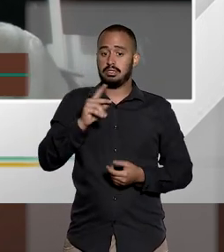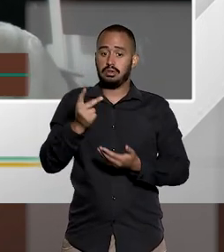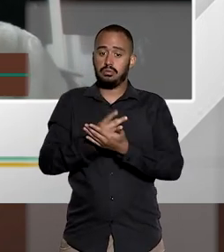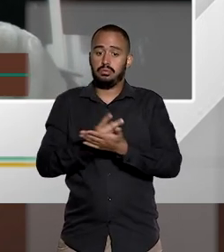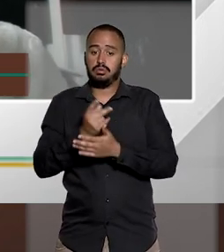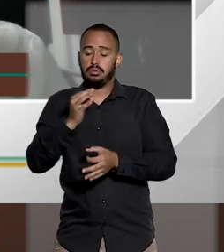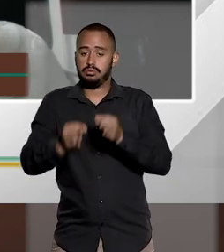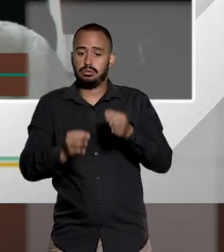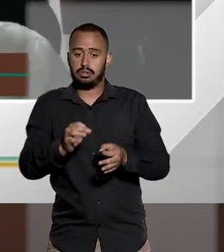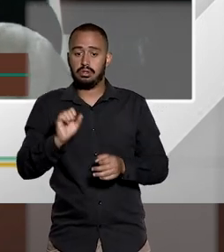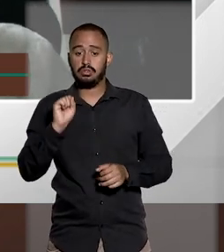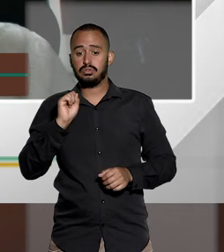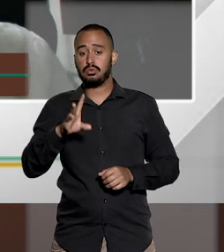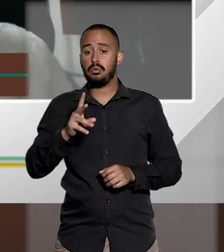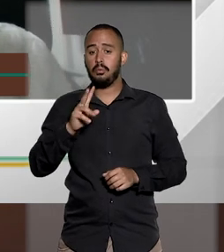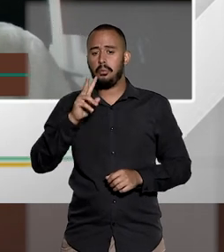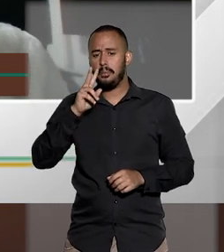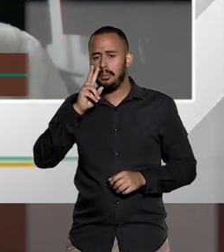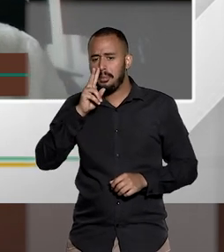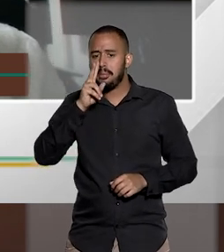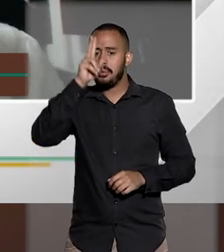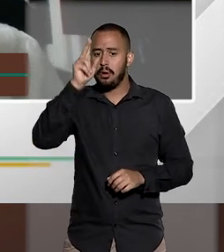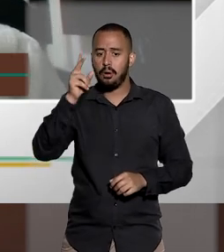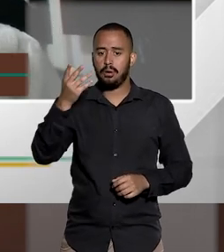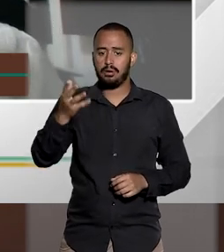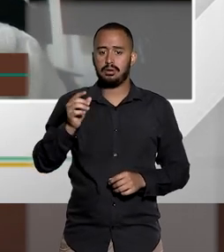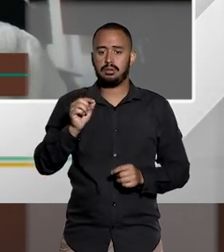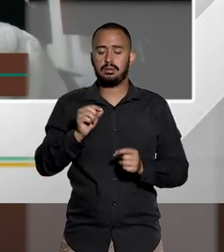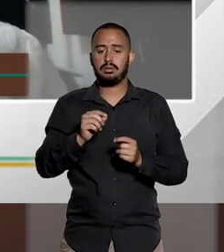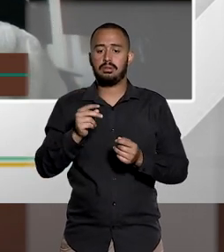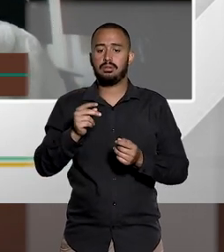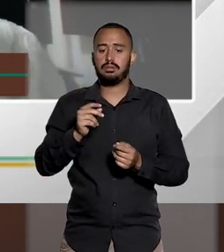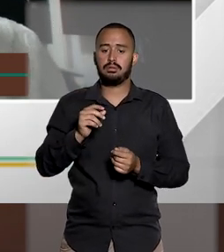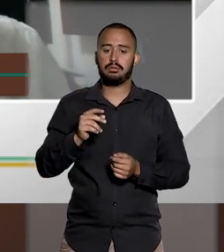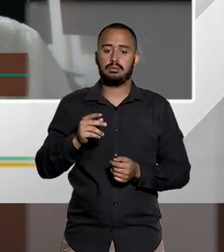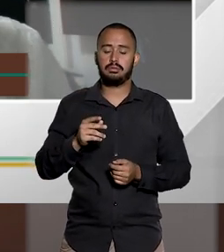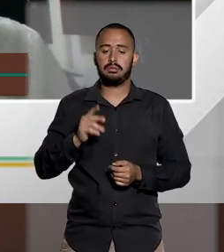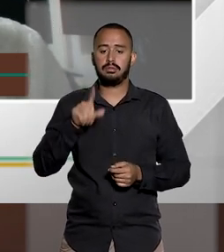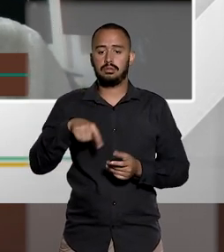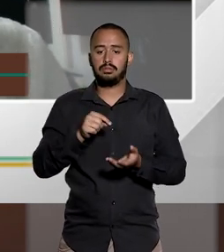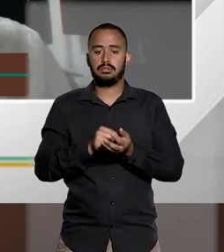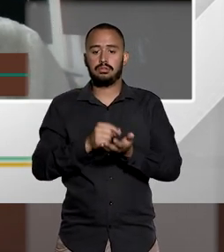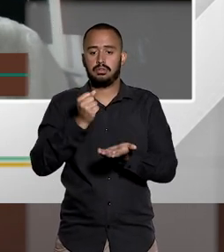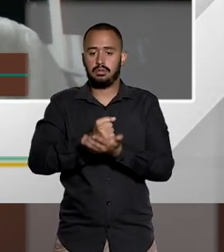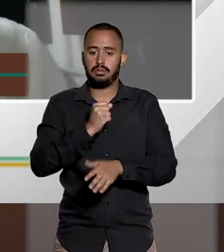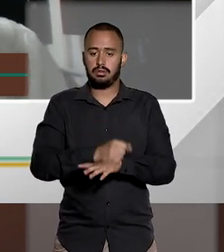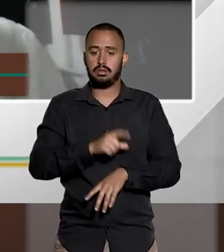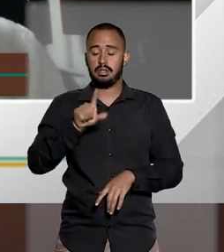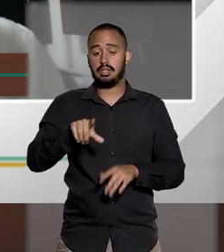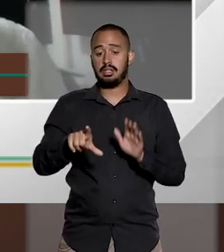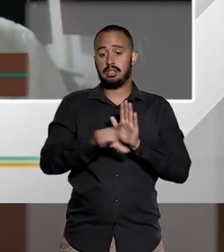jurídicas são piores para o interesse público do que mantendo o ato. E essa lei